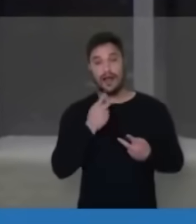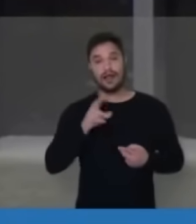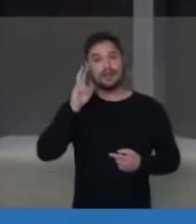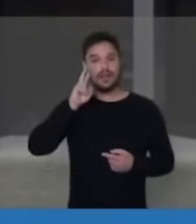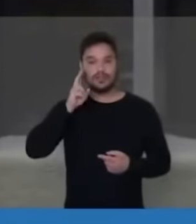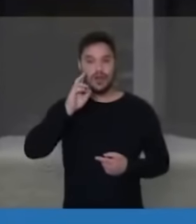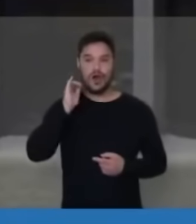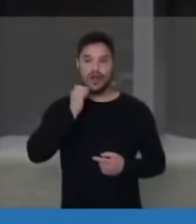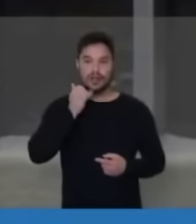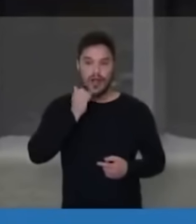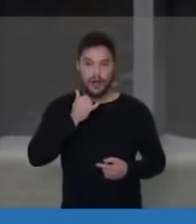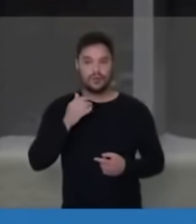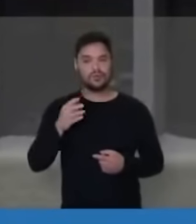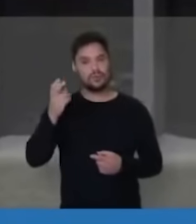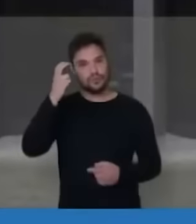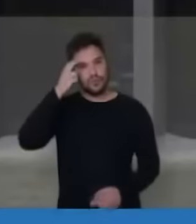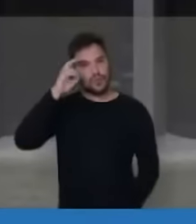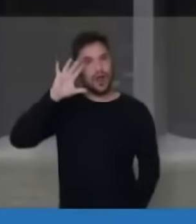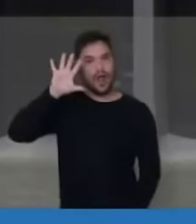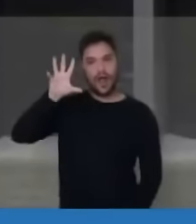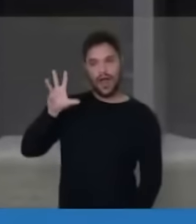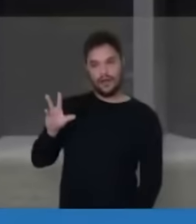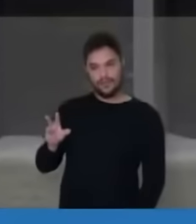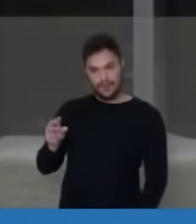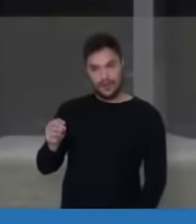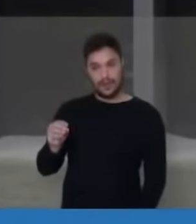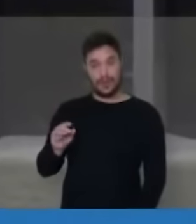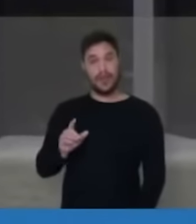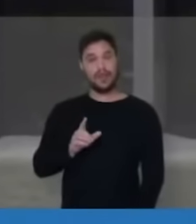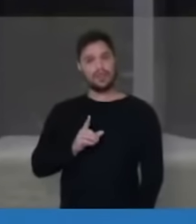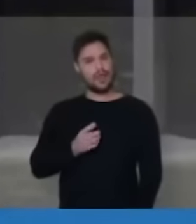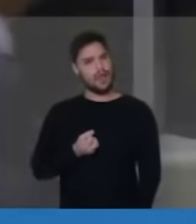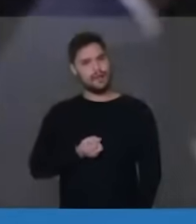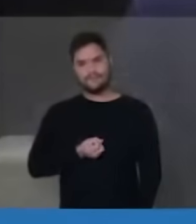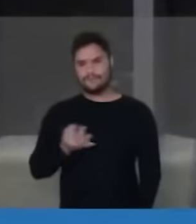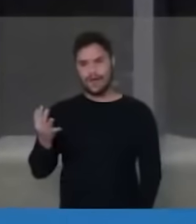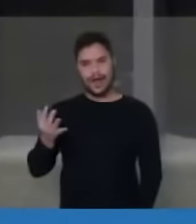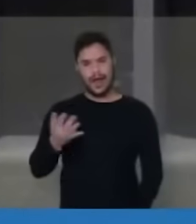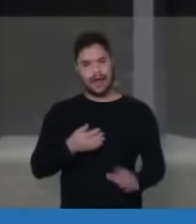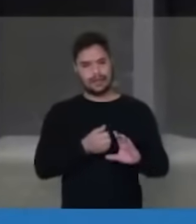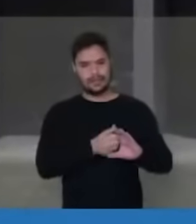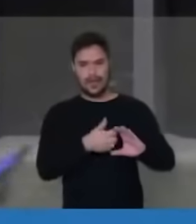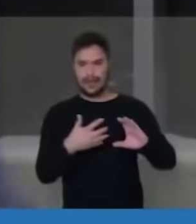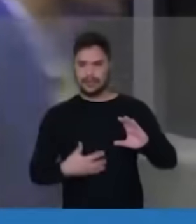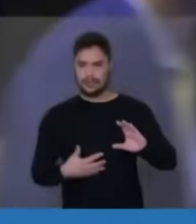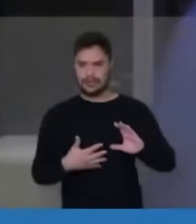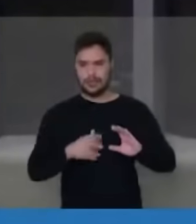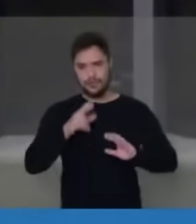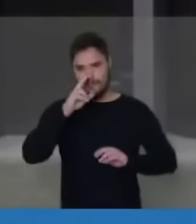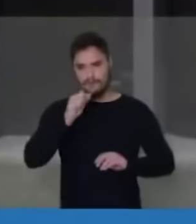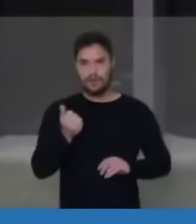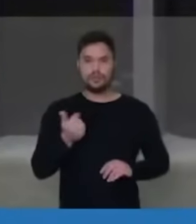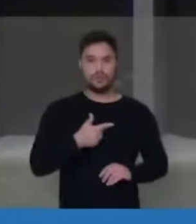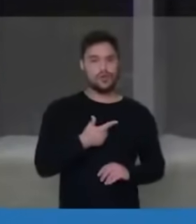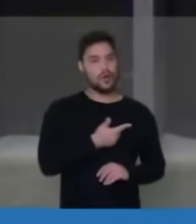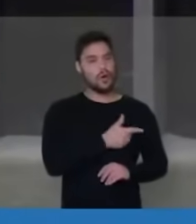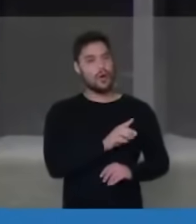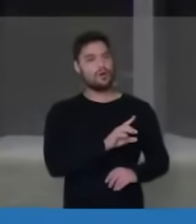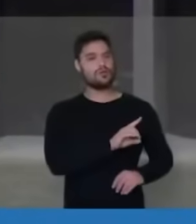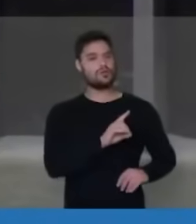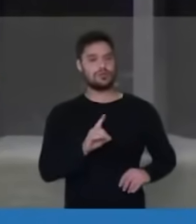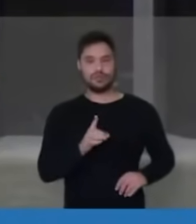cultura africana, ou seja, há um conjunto de fatores muito mais potentes do que outros dias que já